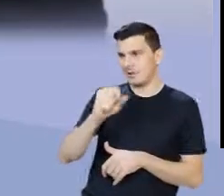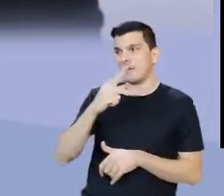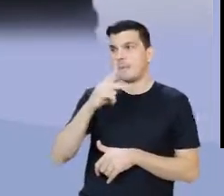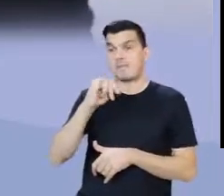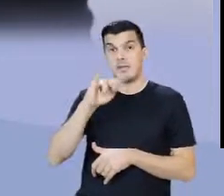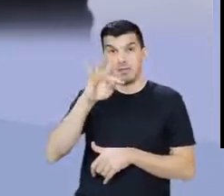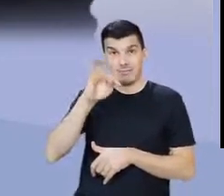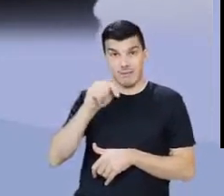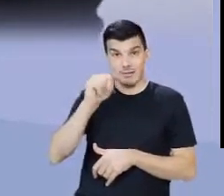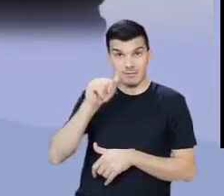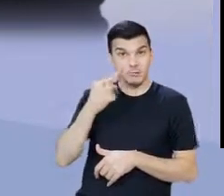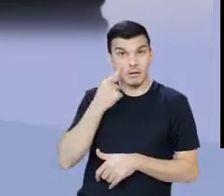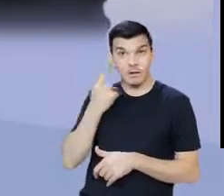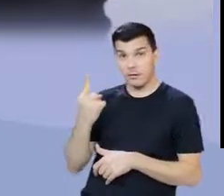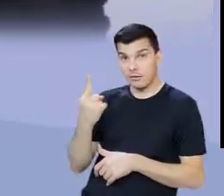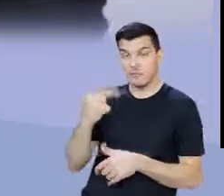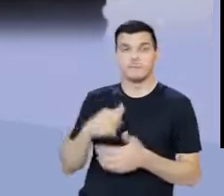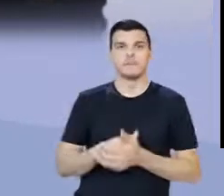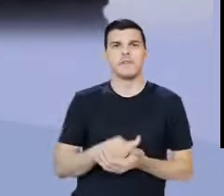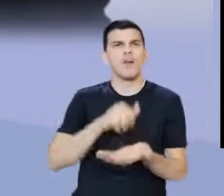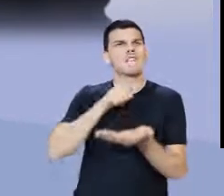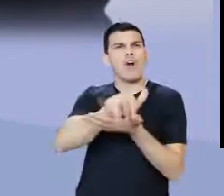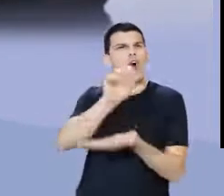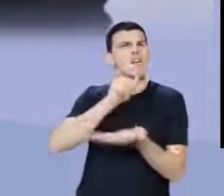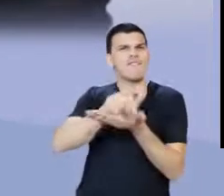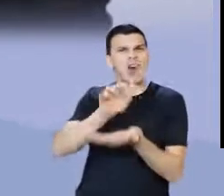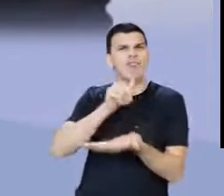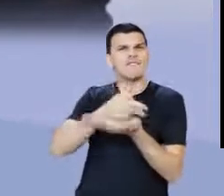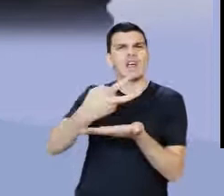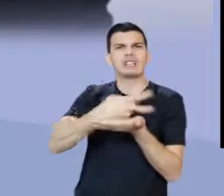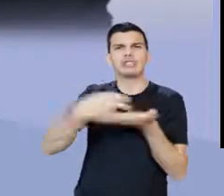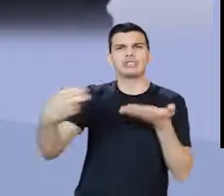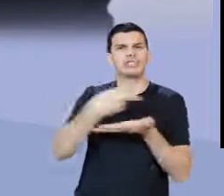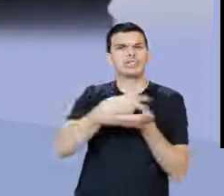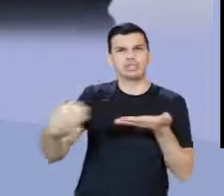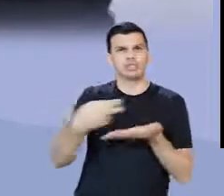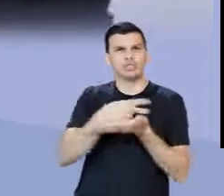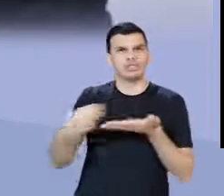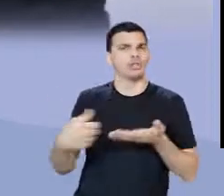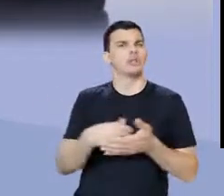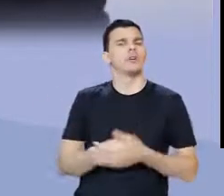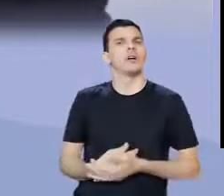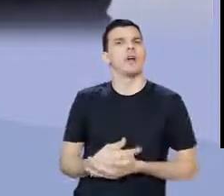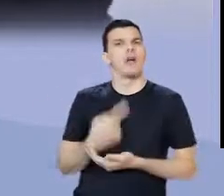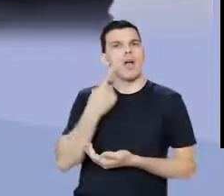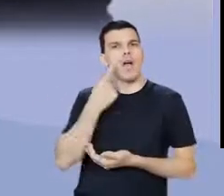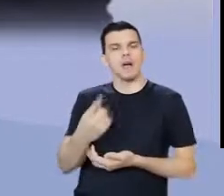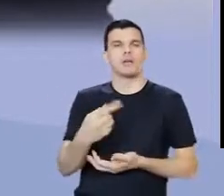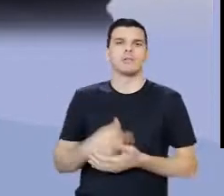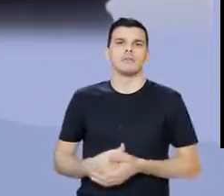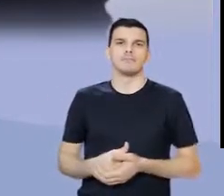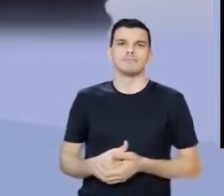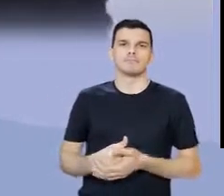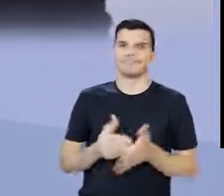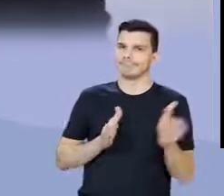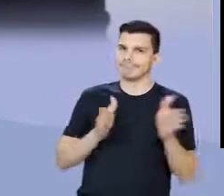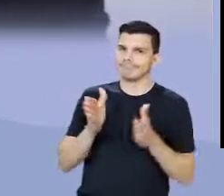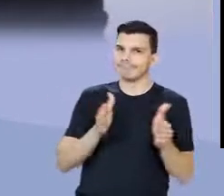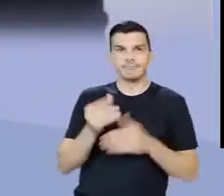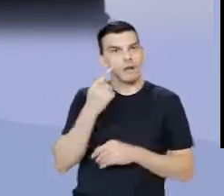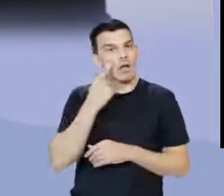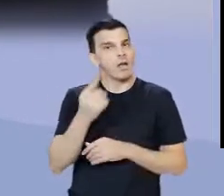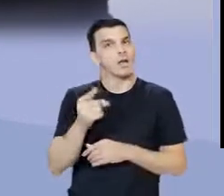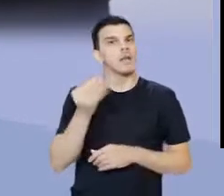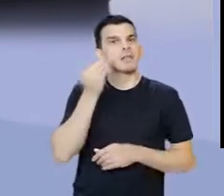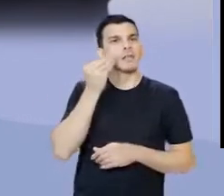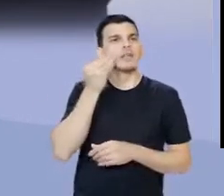prova 2 vezes. Olha essa imagem aí. Fora Collor, impeachment, impedimento político, né? Na realidade, bem que